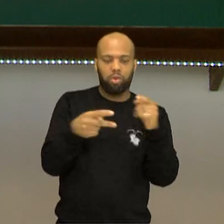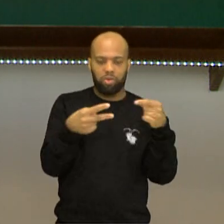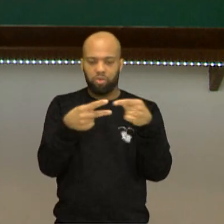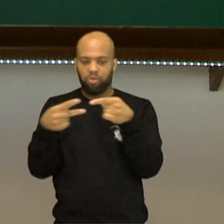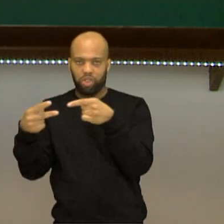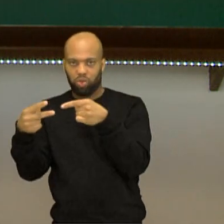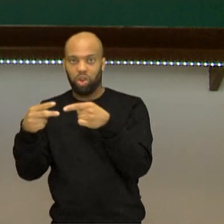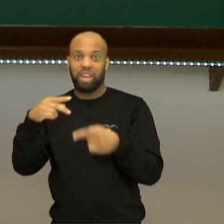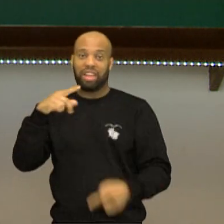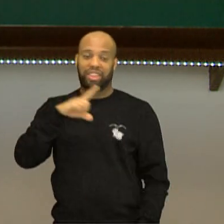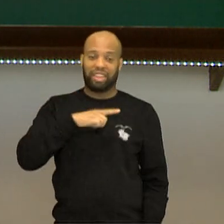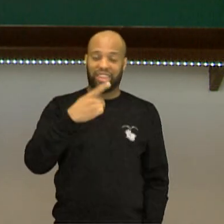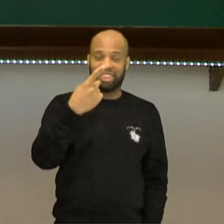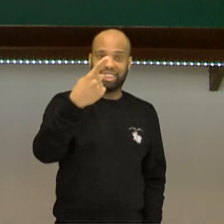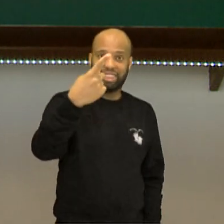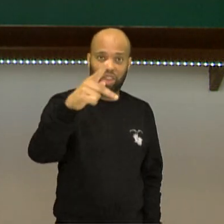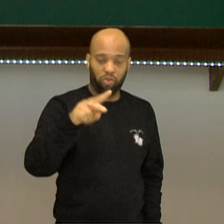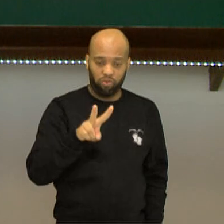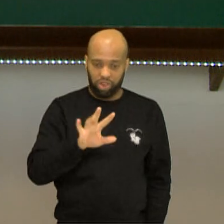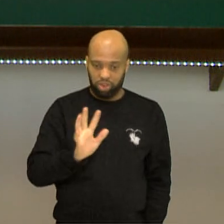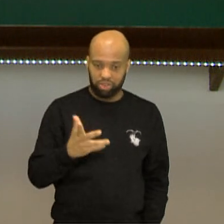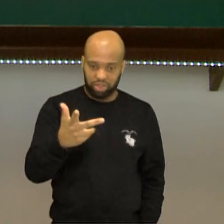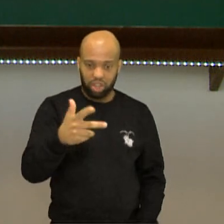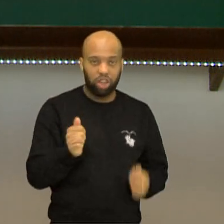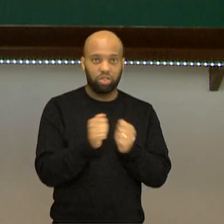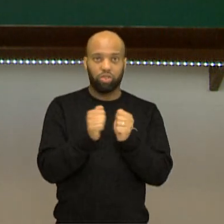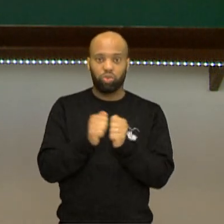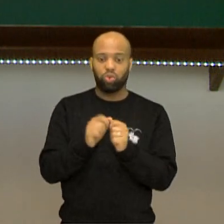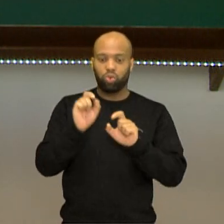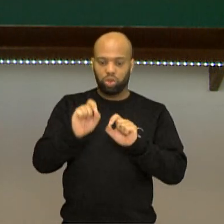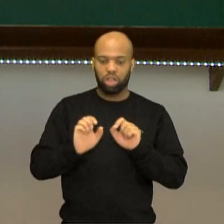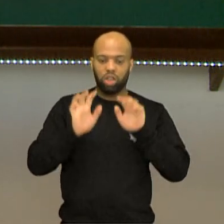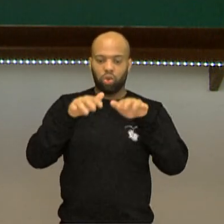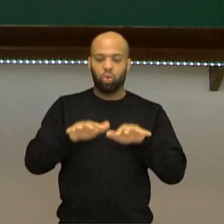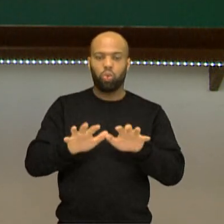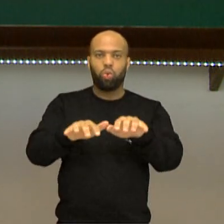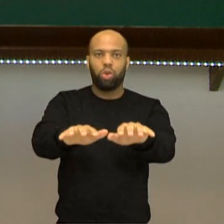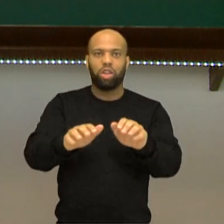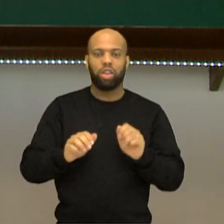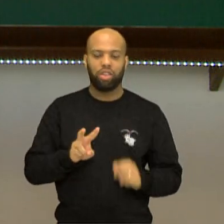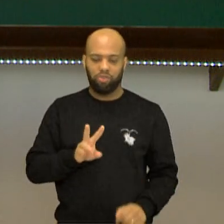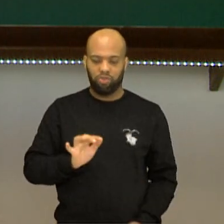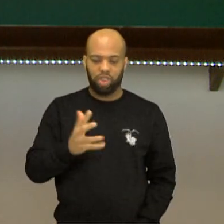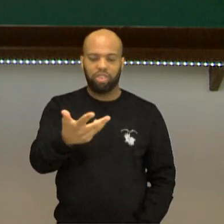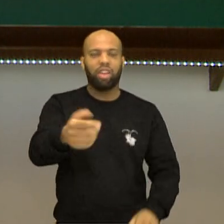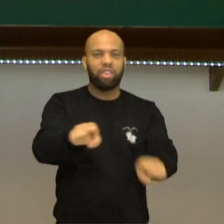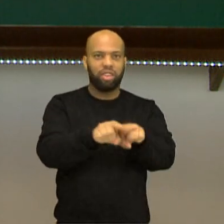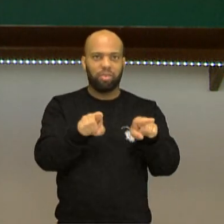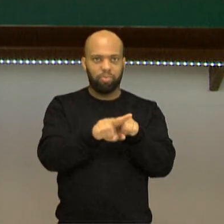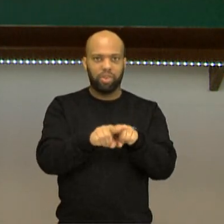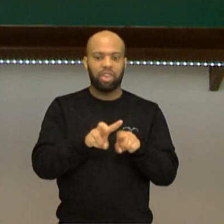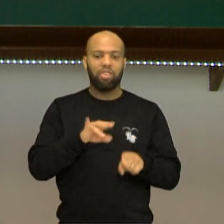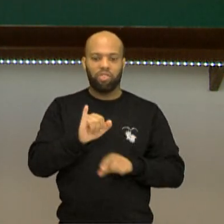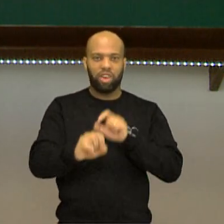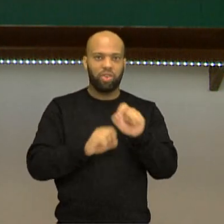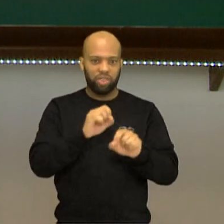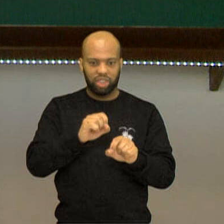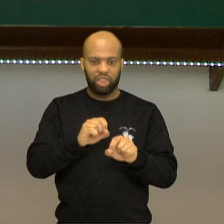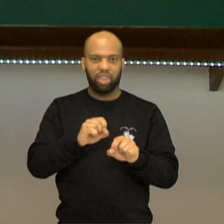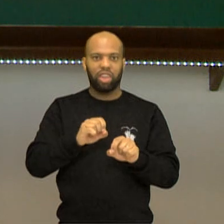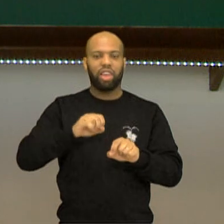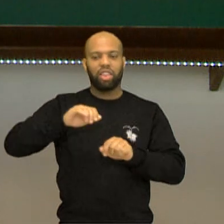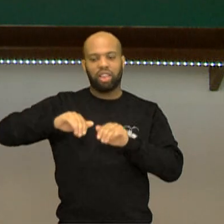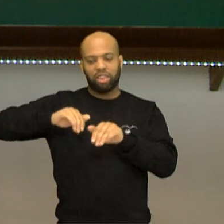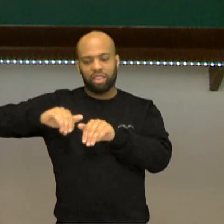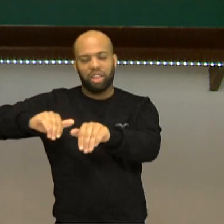da sua velocidade, né, que você está nadando, junto com a velocidade do rio, certo? Que acaba te levando um pouquinho para trás. Ou seja, você vai ter